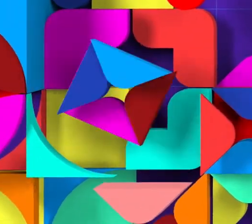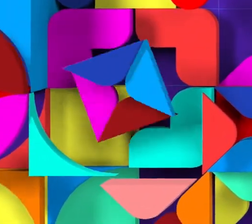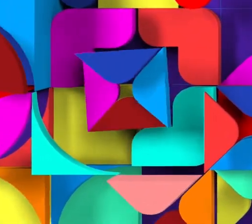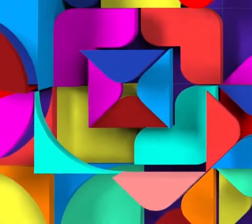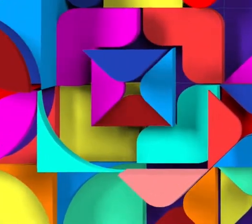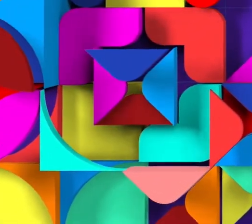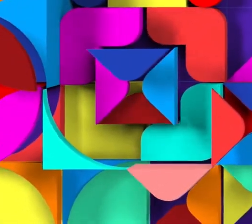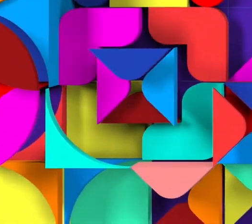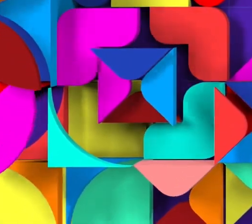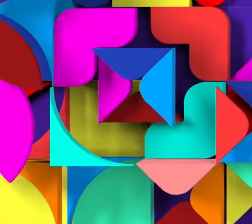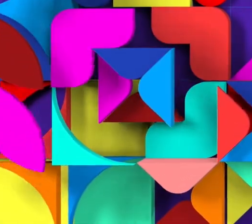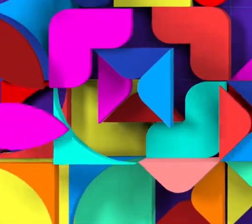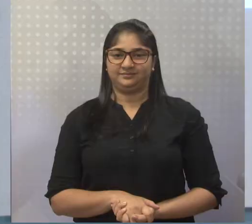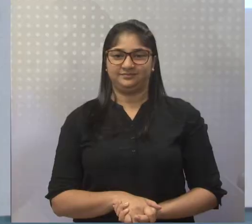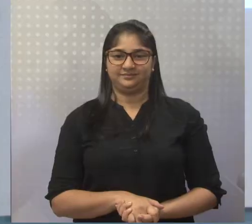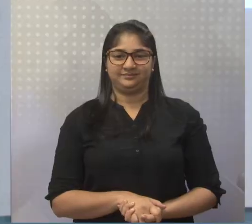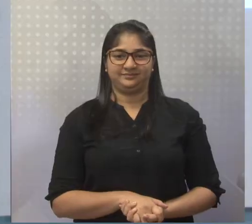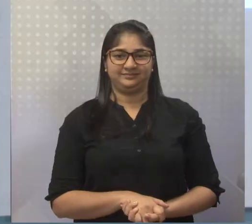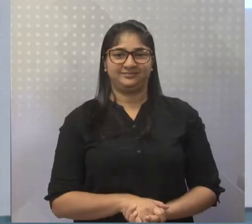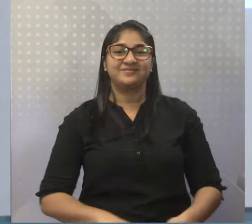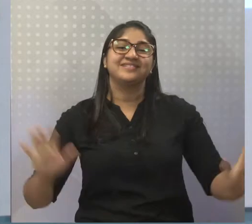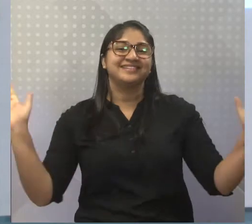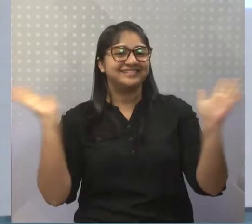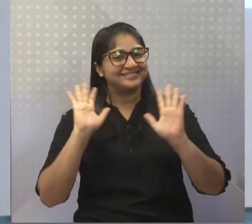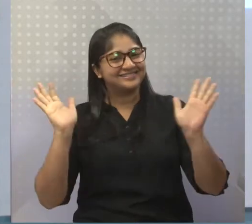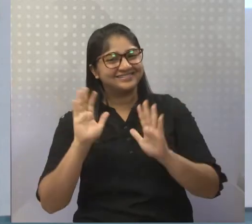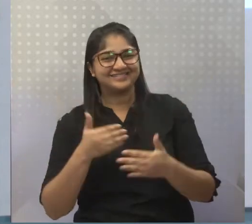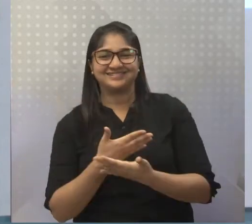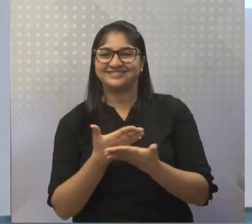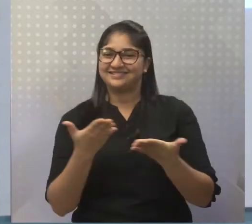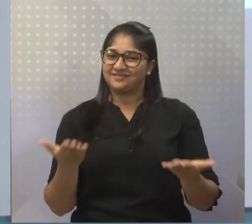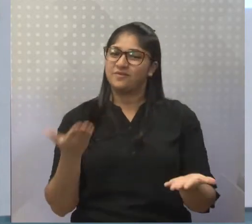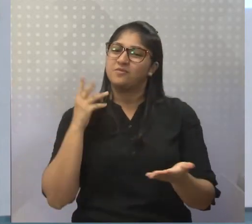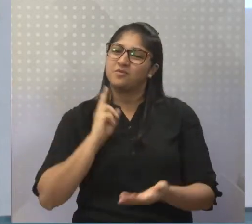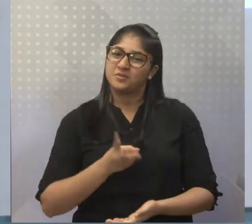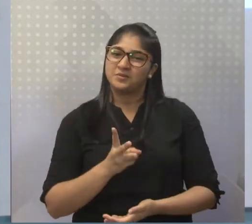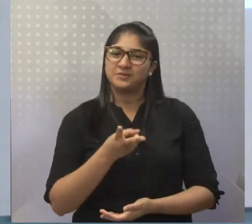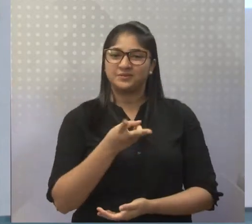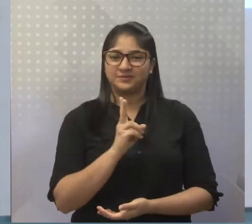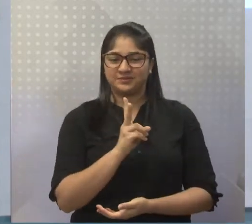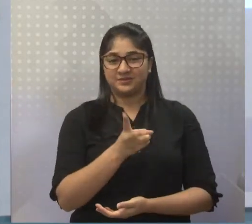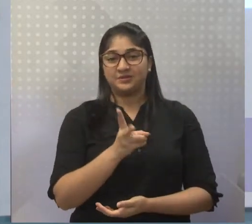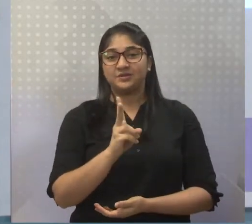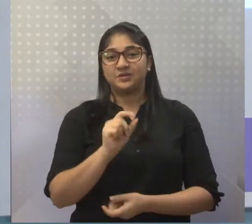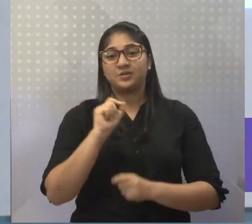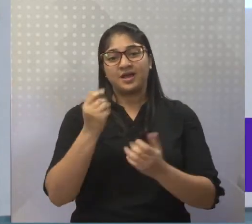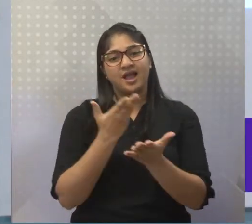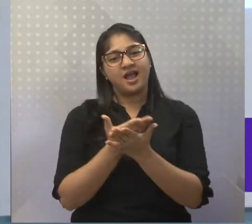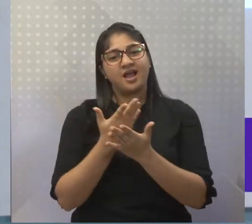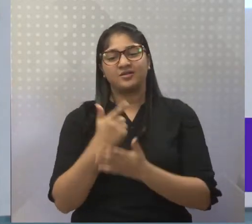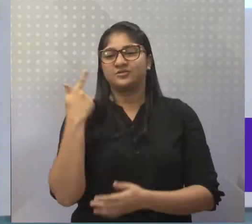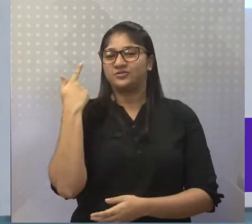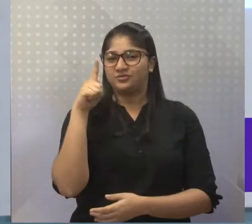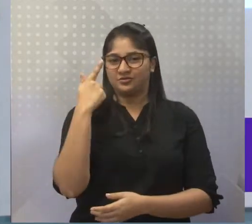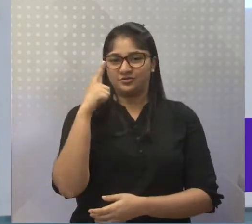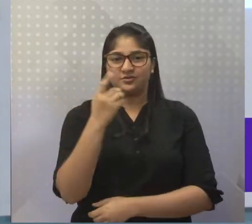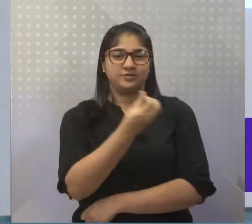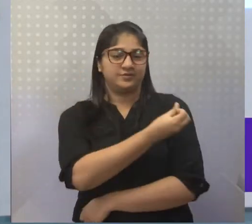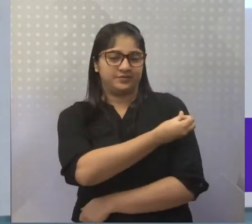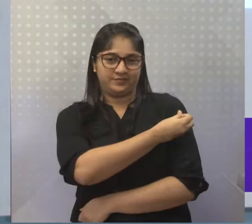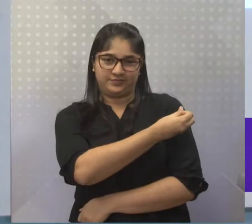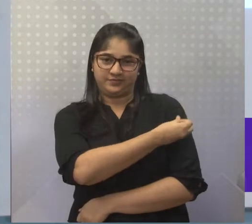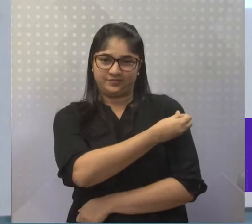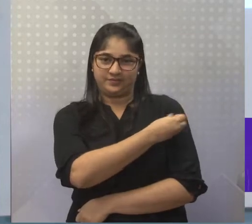aí o olá pessoal vamos dar continuidade a mais uma aula de geografia para o